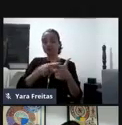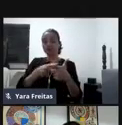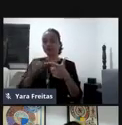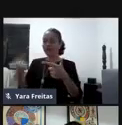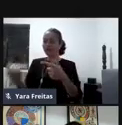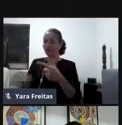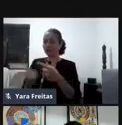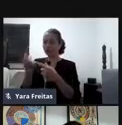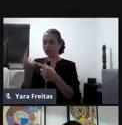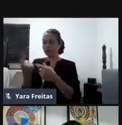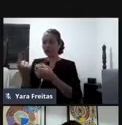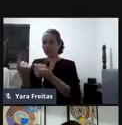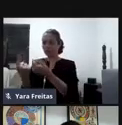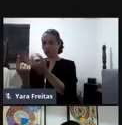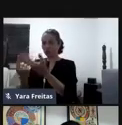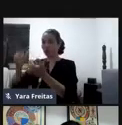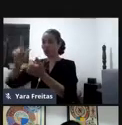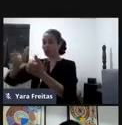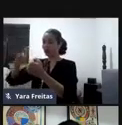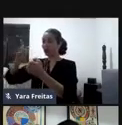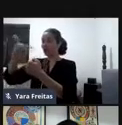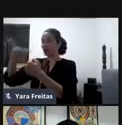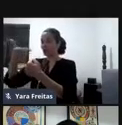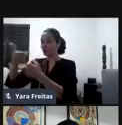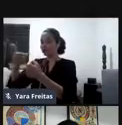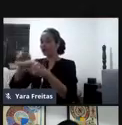demonstrado. Pode trocar.